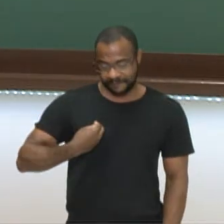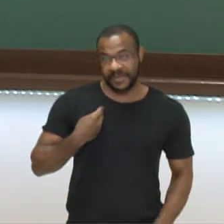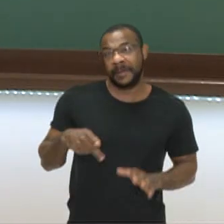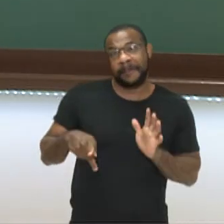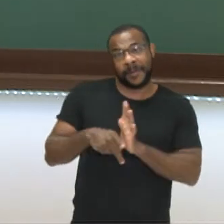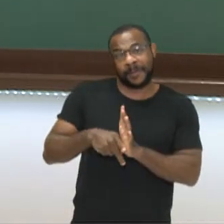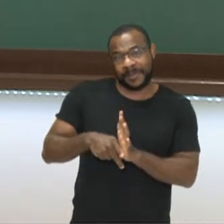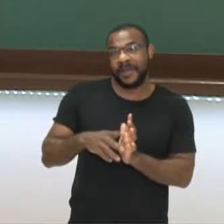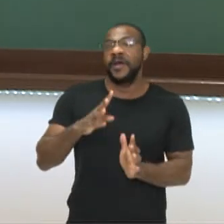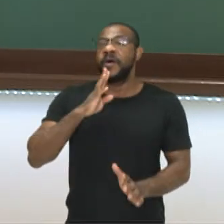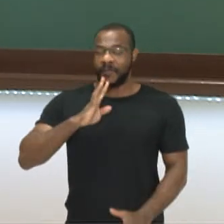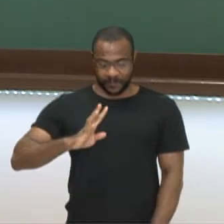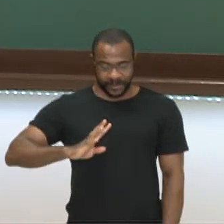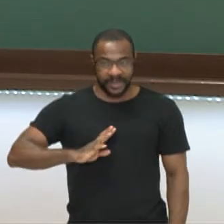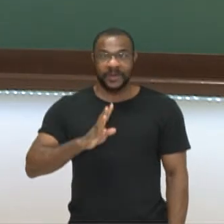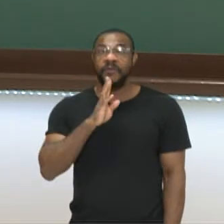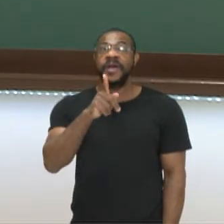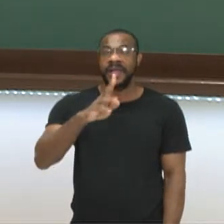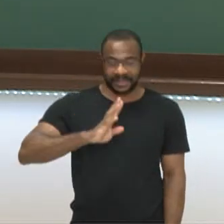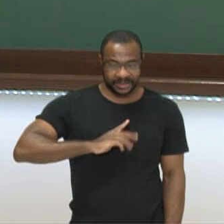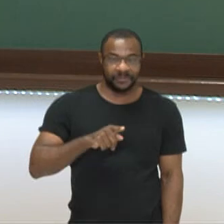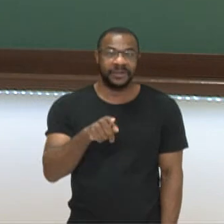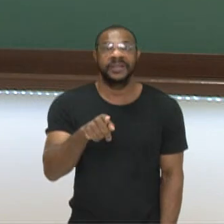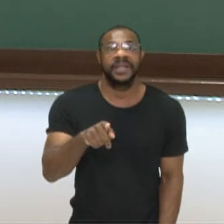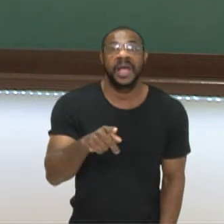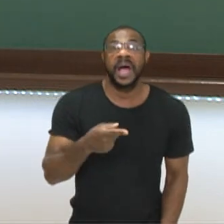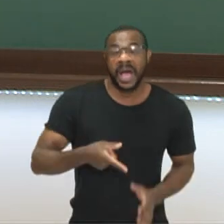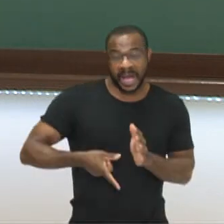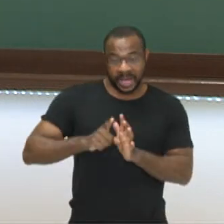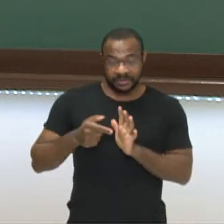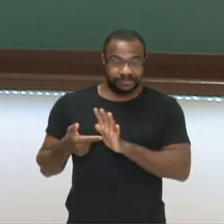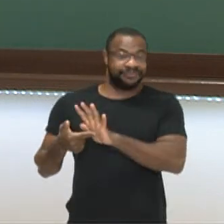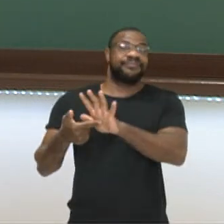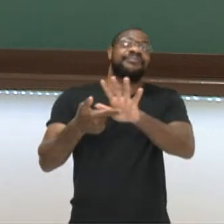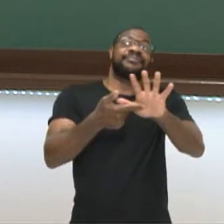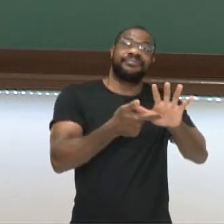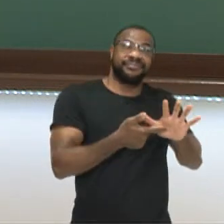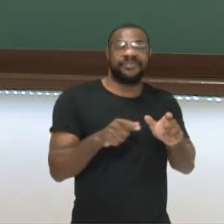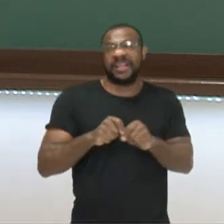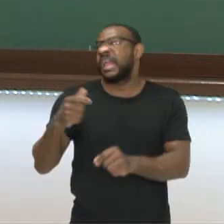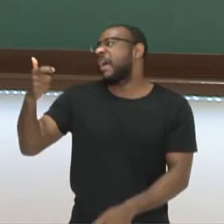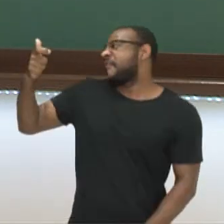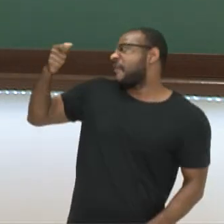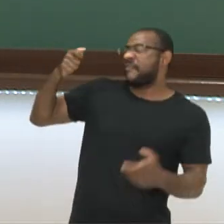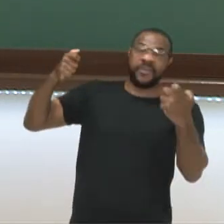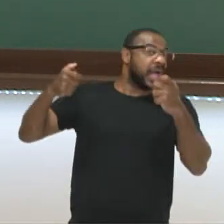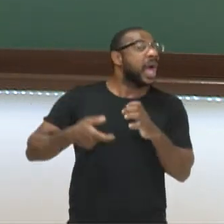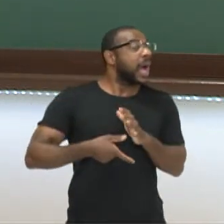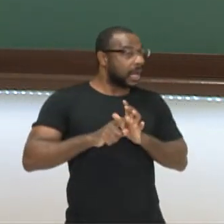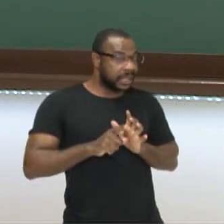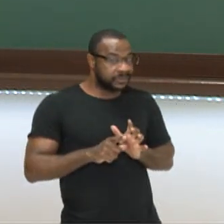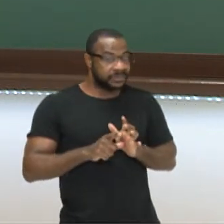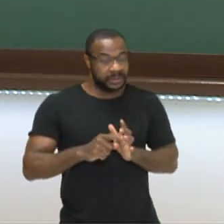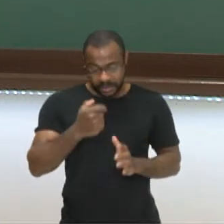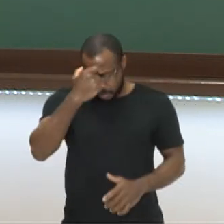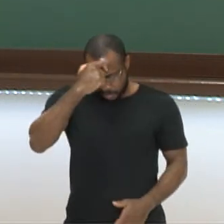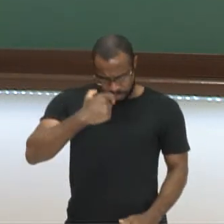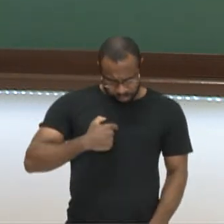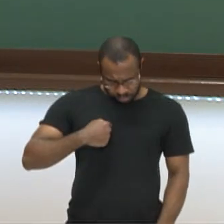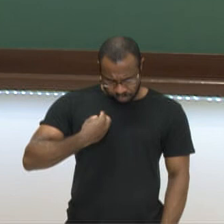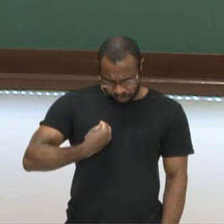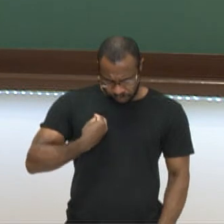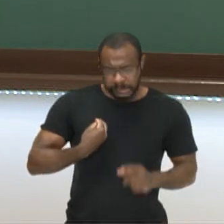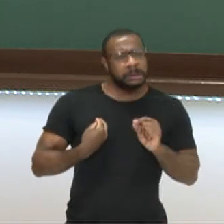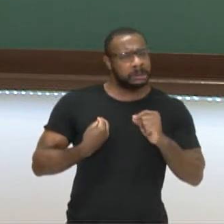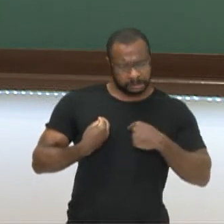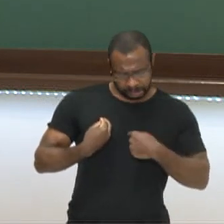mesmos. Conheça-se. Antes de se apresentar ao mundo, de fazer selfies, expor sua vida, saiba quem é